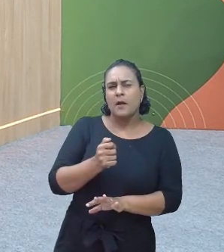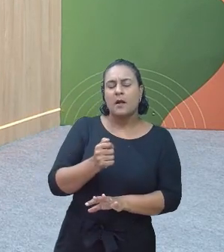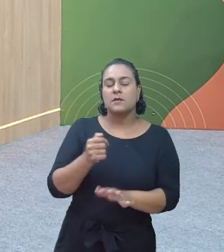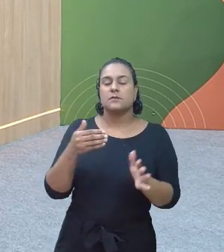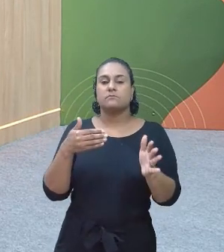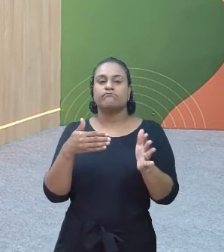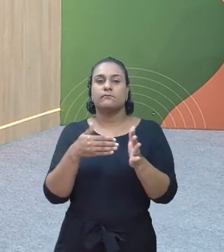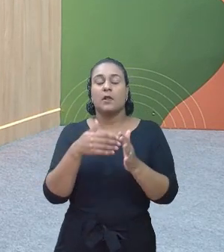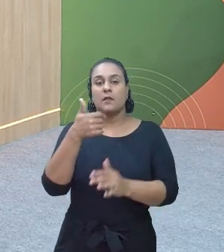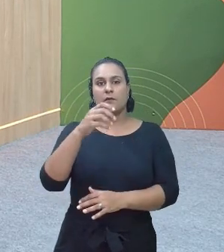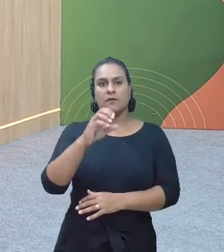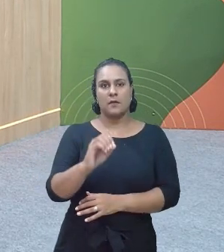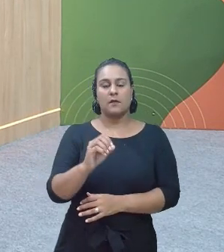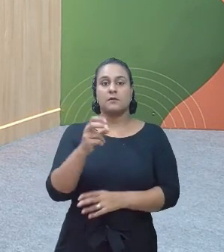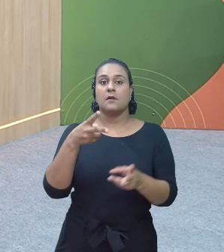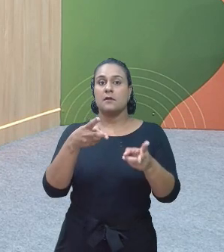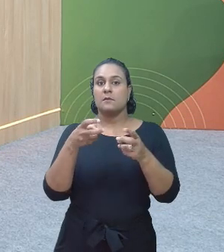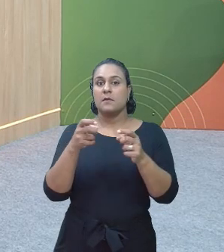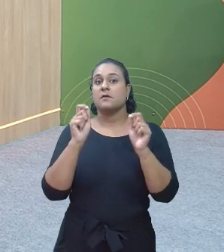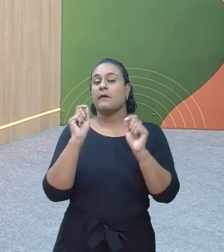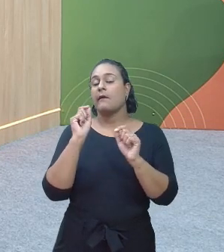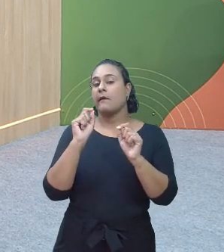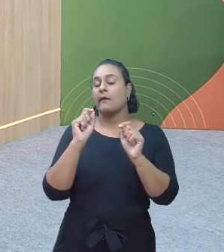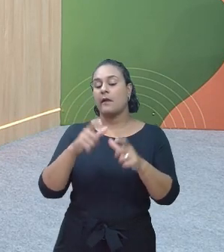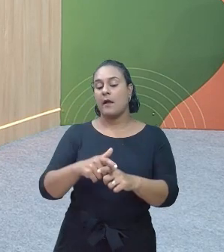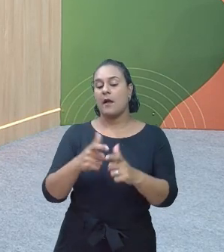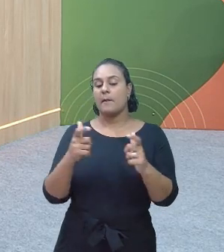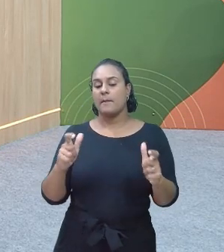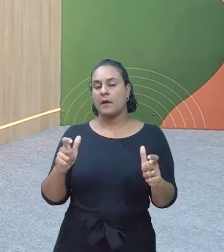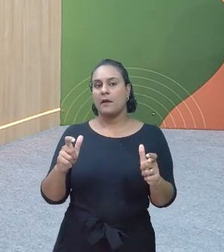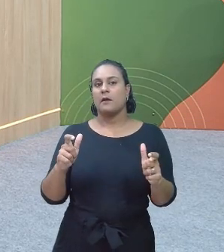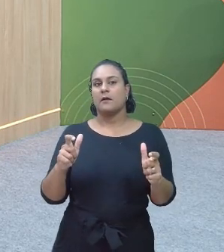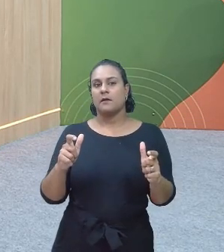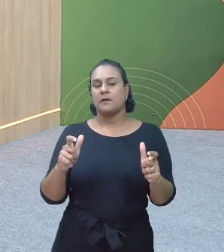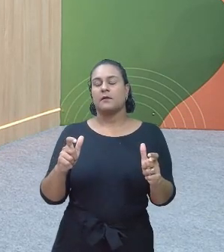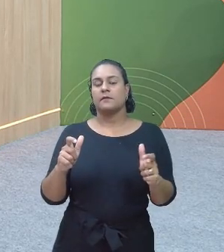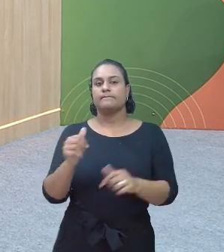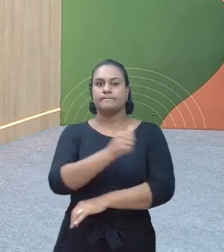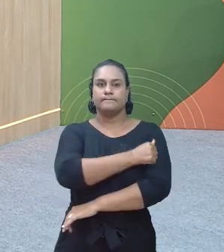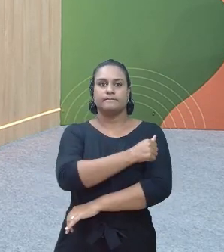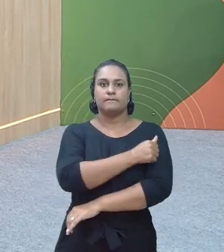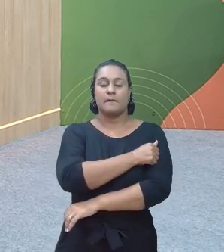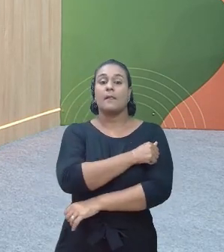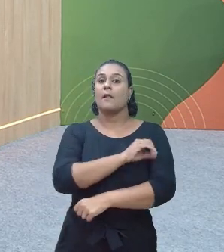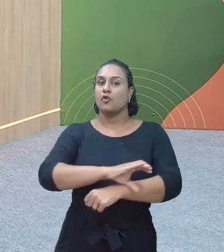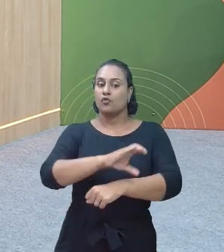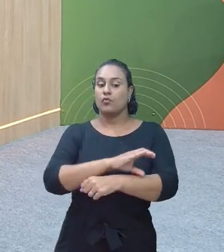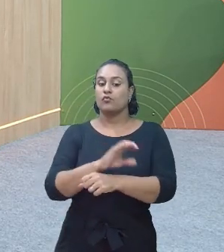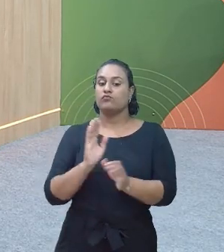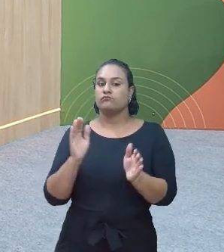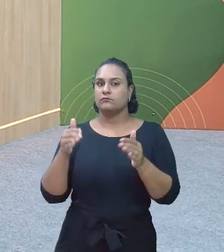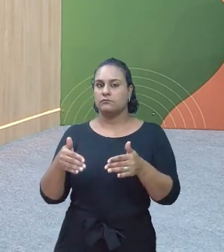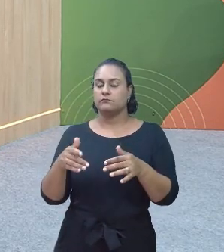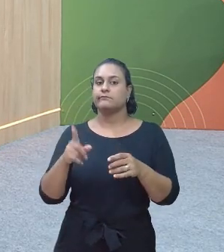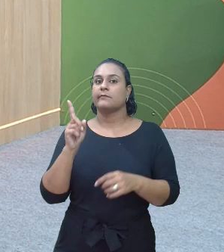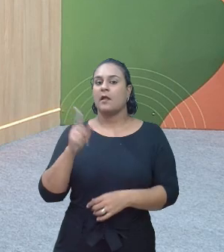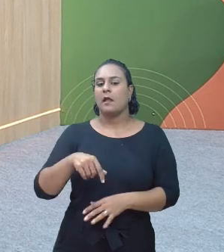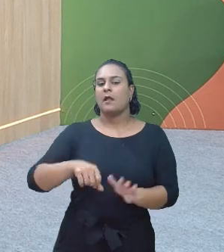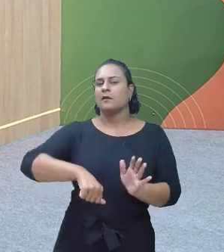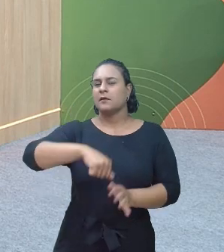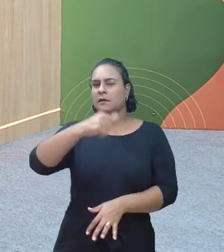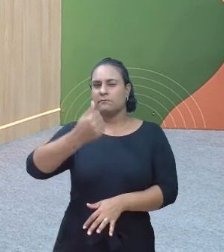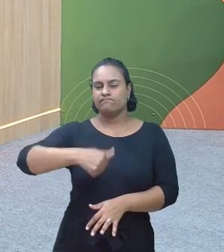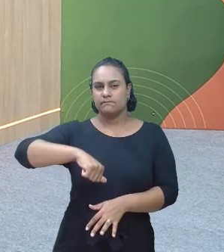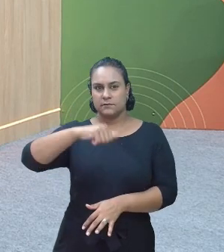gente já percebe que é a maioria dos alunos referente a esse curso. É esse tipo de análise crítica que a